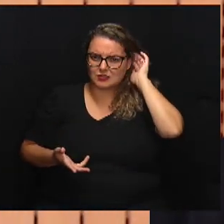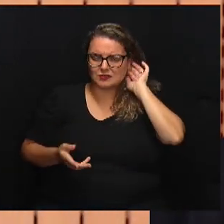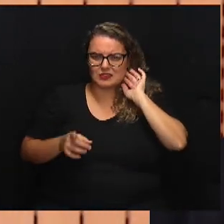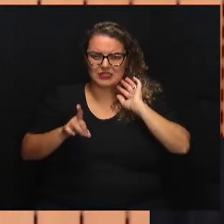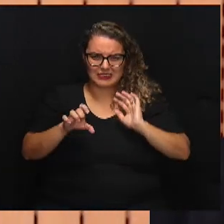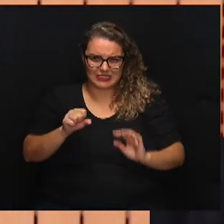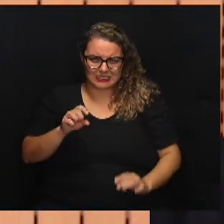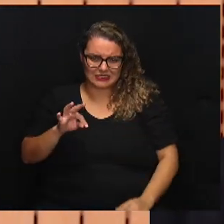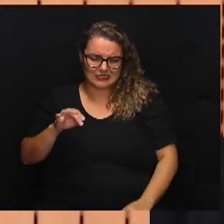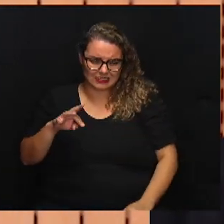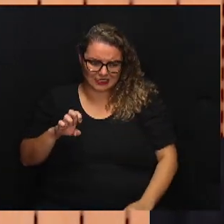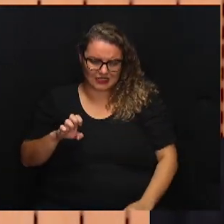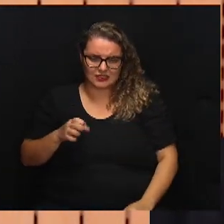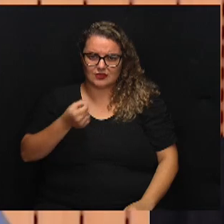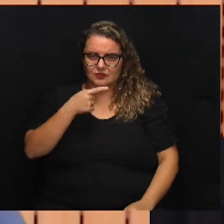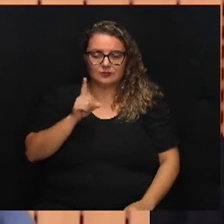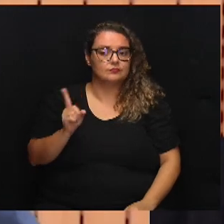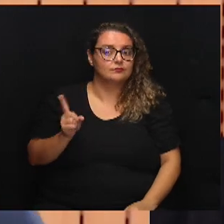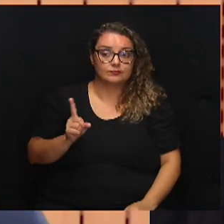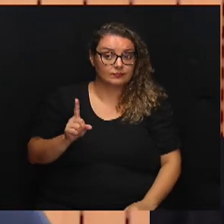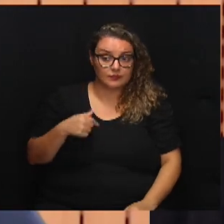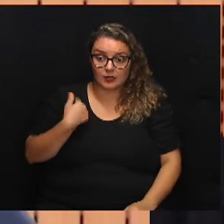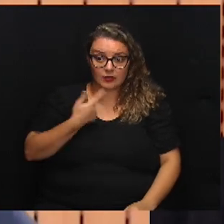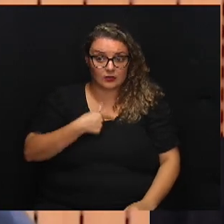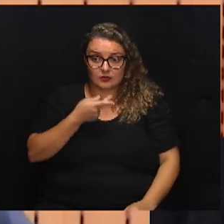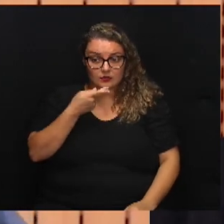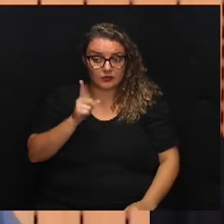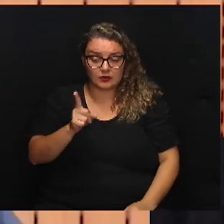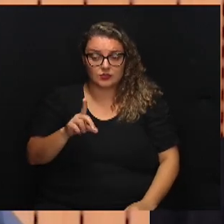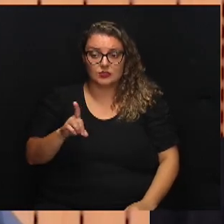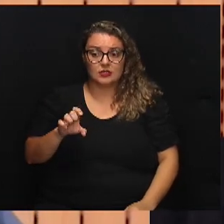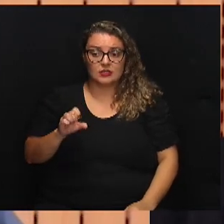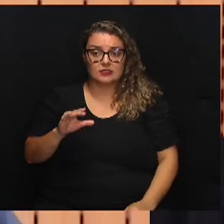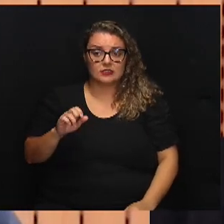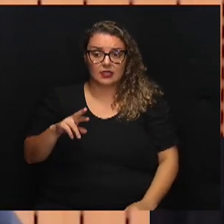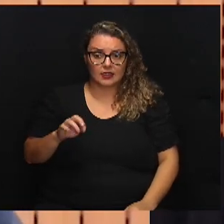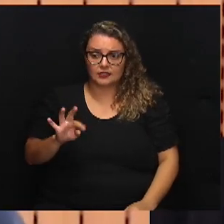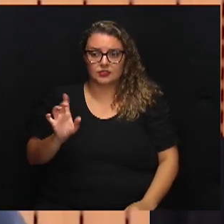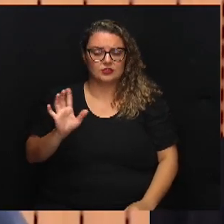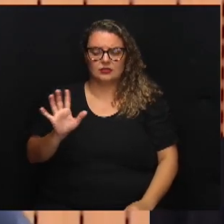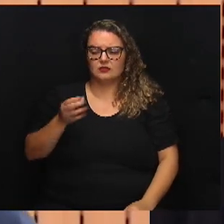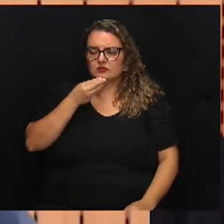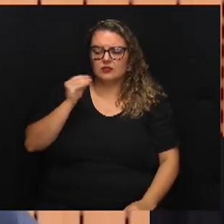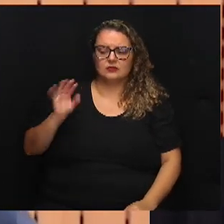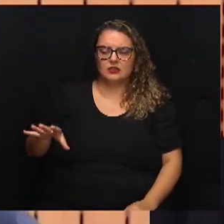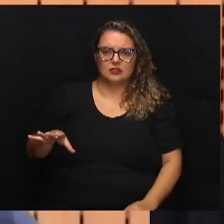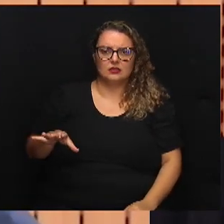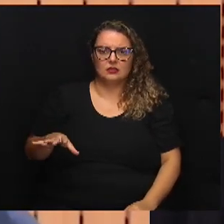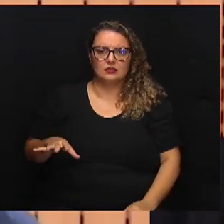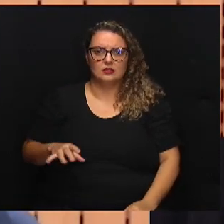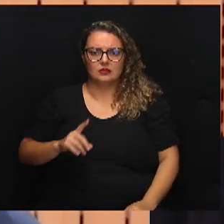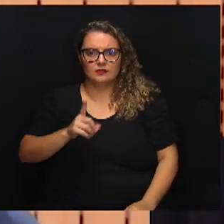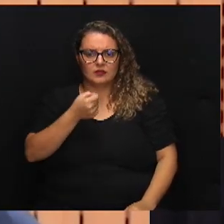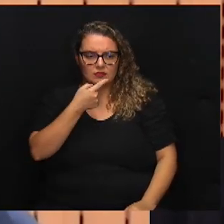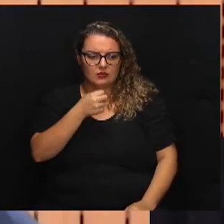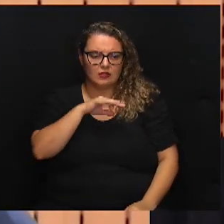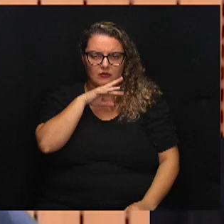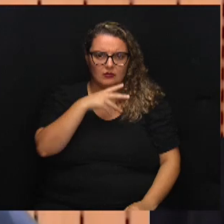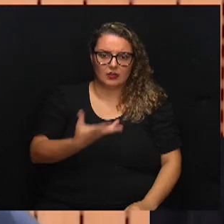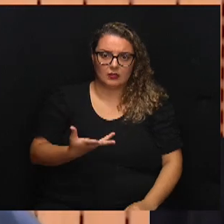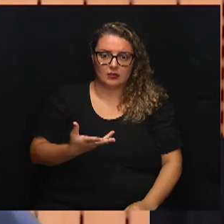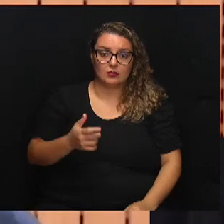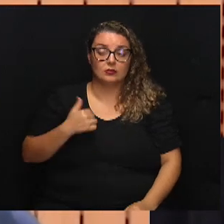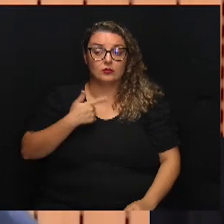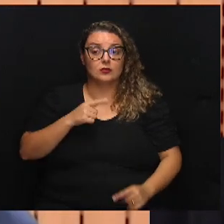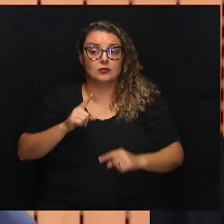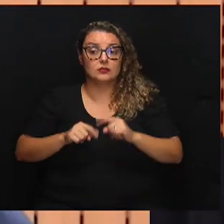de medicamento? Nós não estamos falando de descarte, nós não estamos falando de inservíveis, nós não estamos falando de produtos que